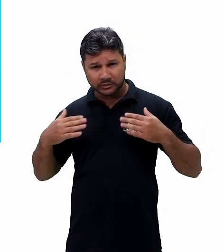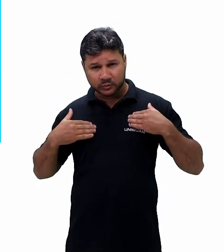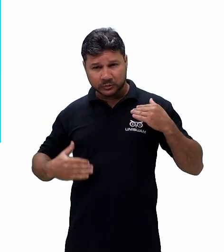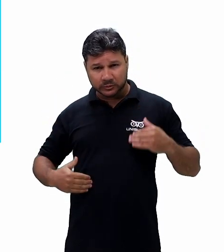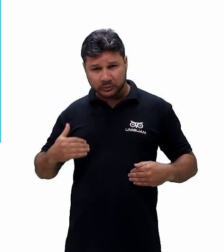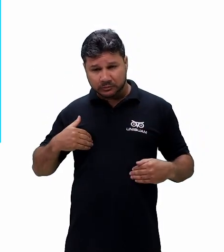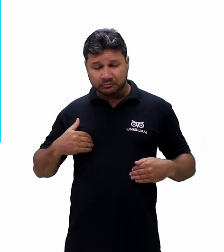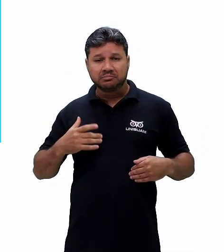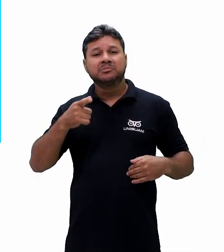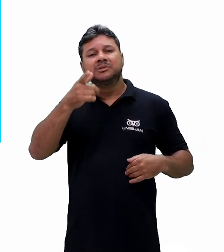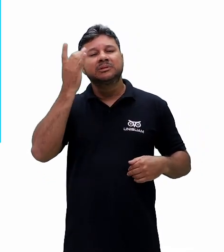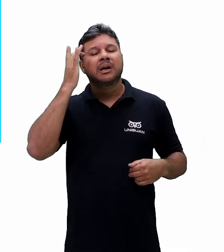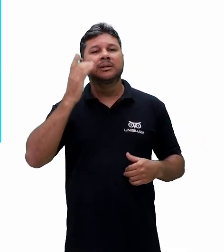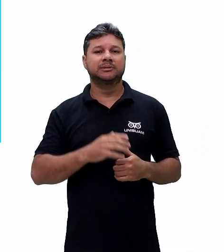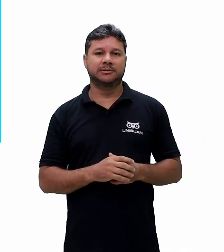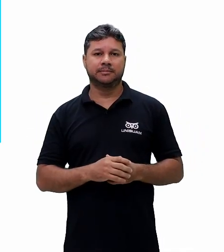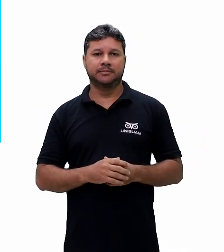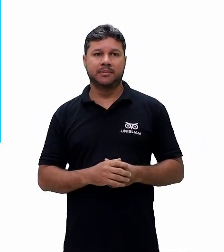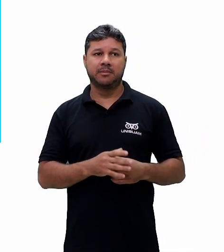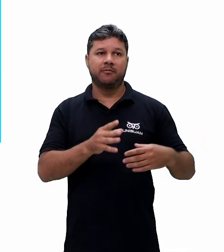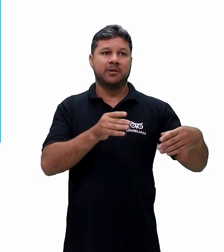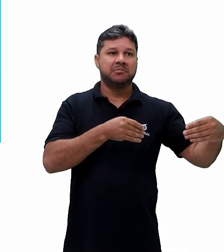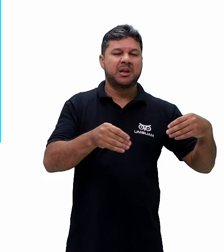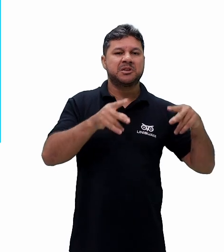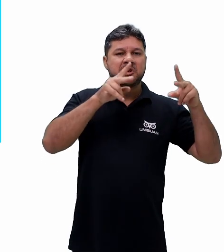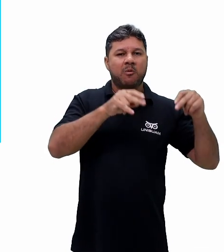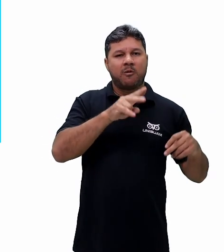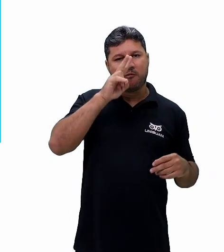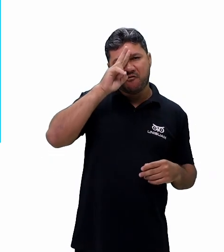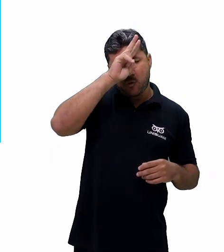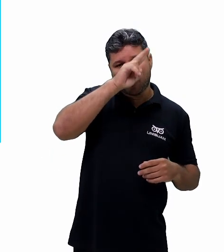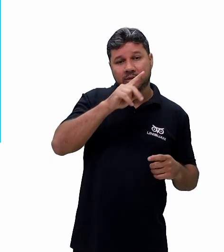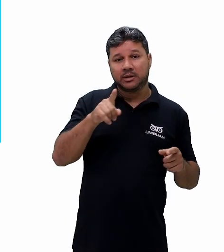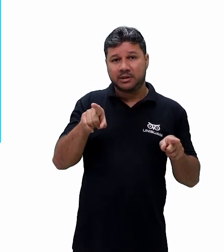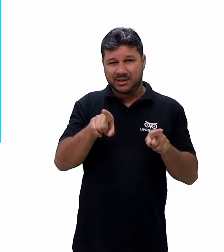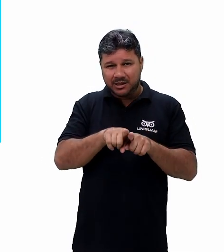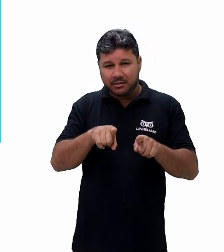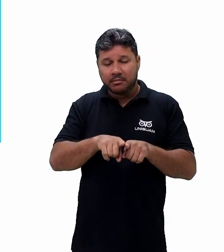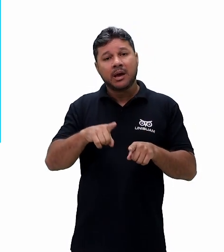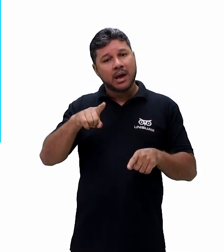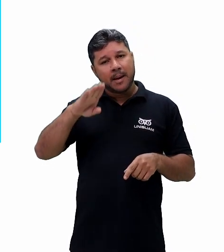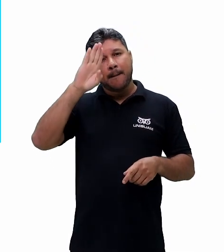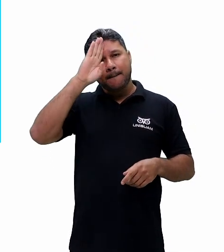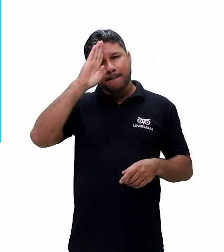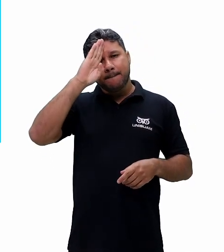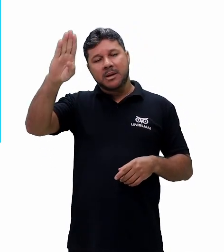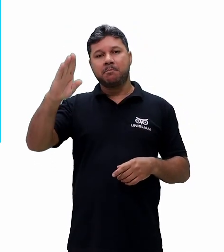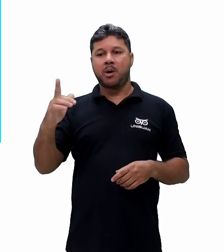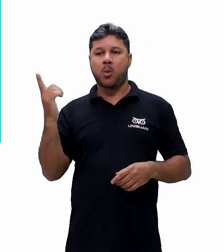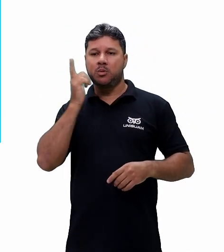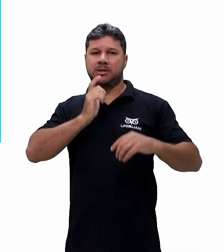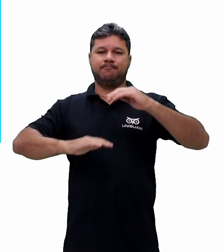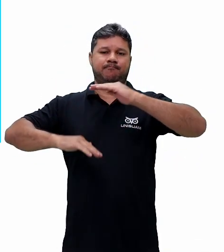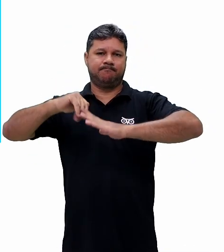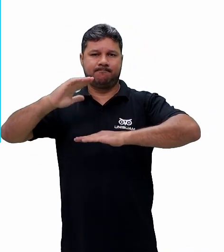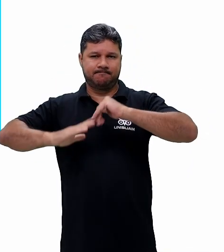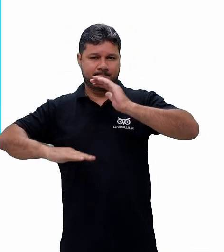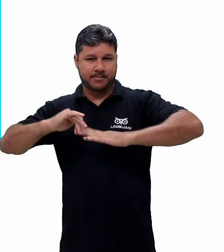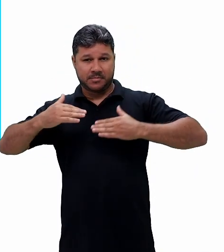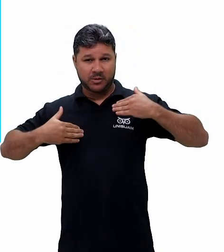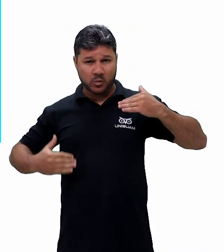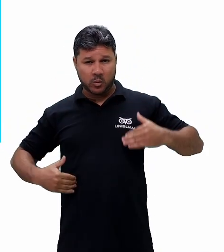que a flexibilidade, assim como a força, também é um dos principais componentes da aptidão